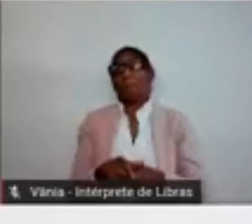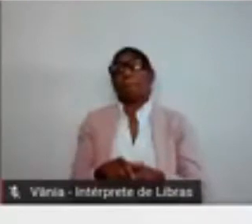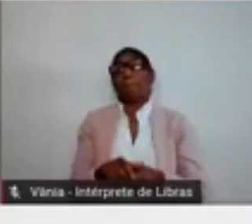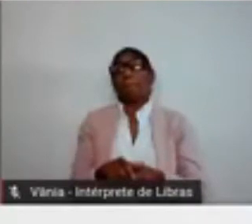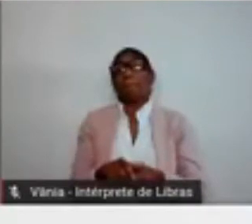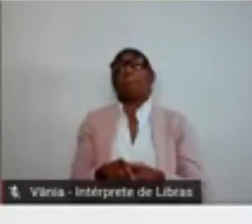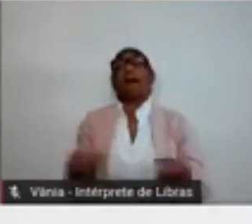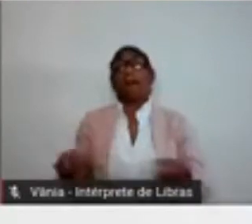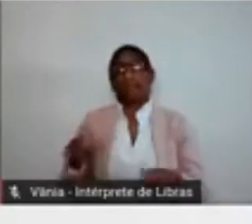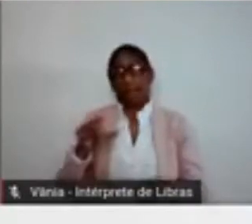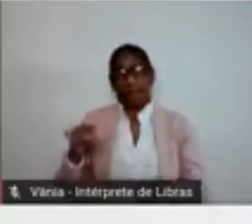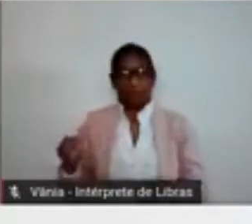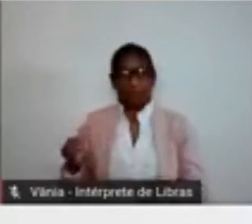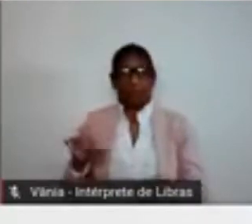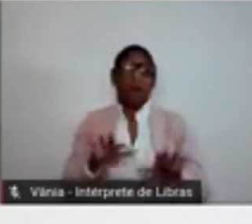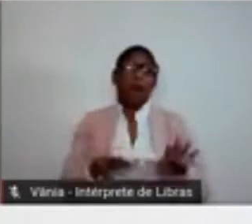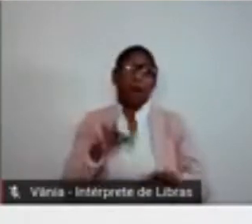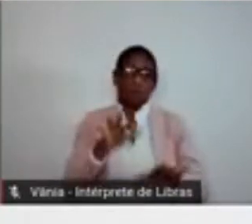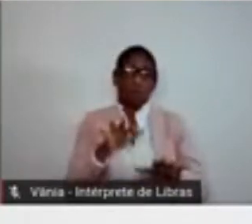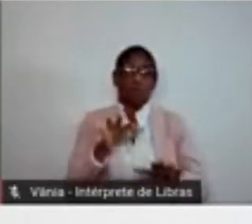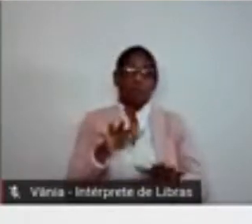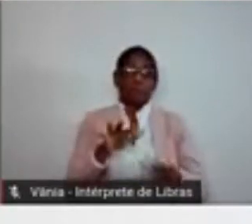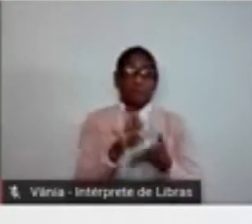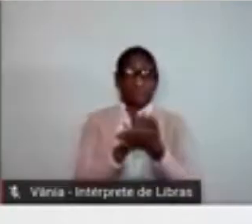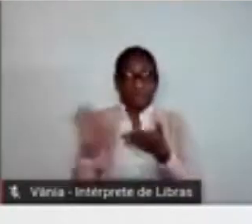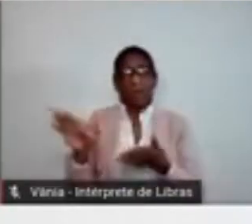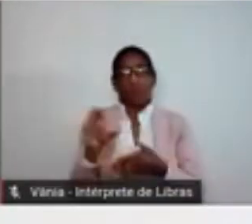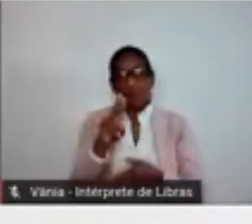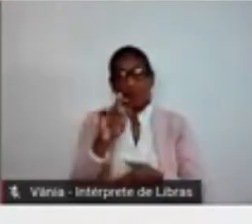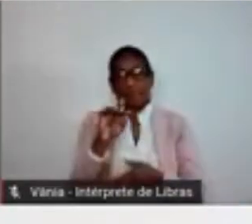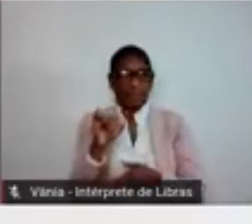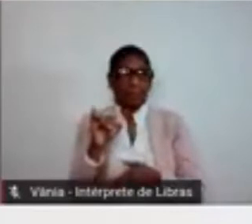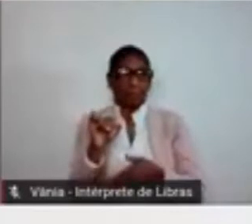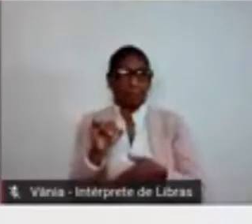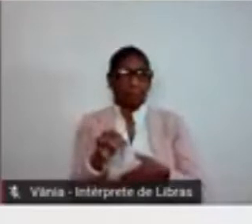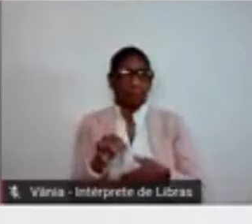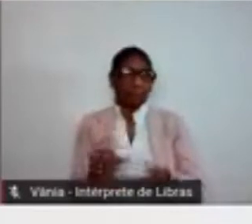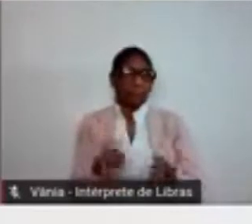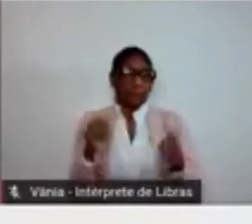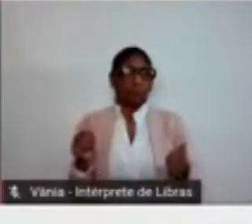livres, se desocupou menos leitos, foram desocupados menos leitos,